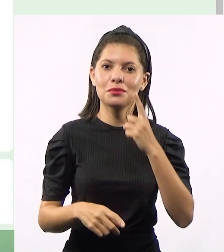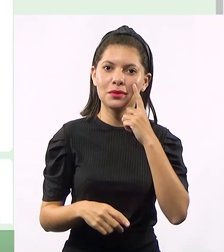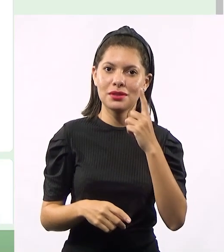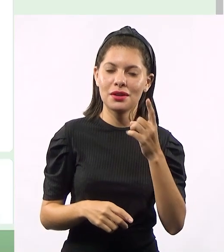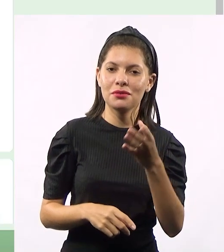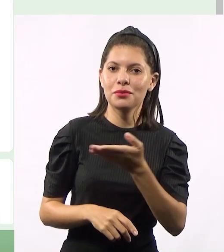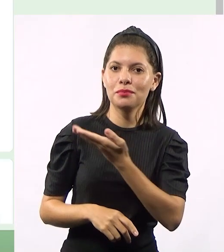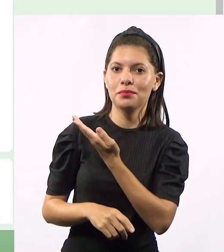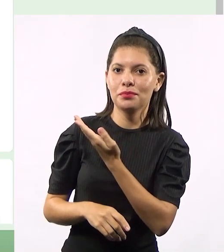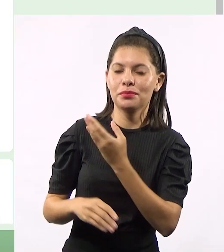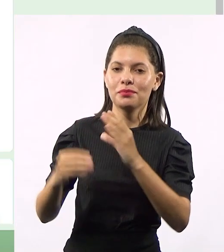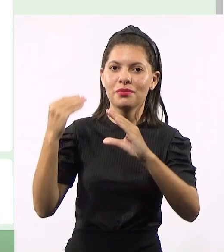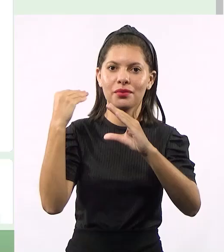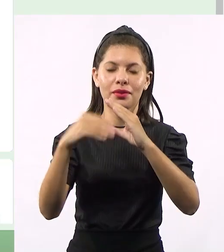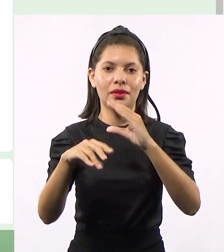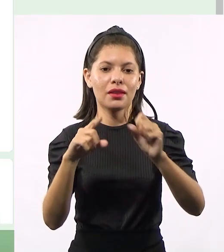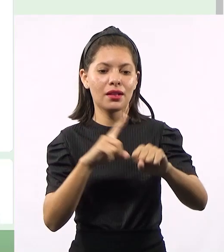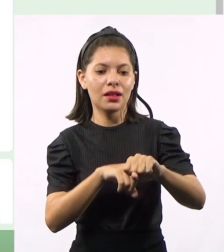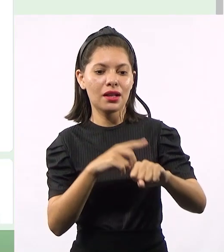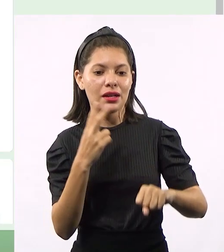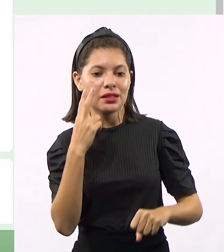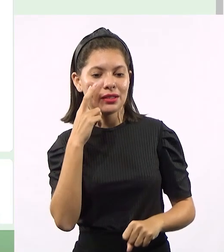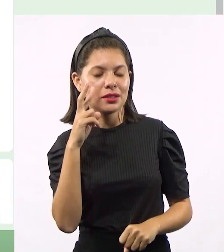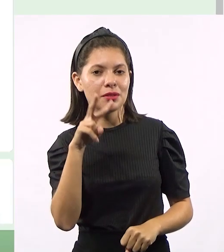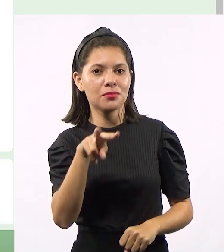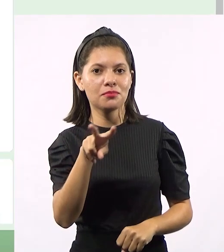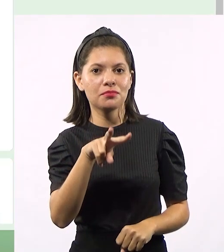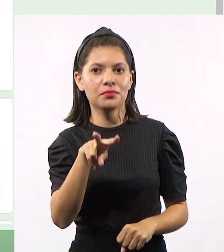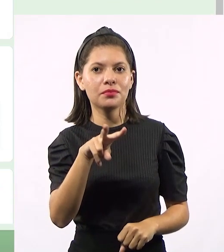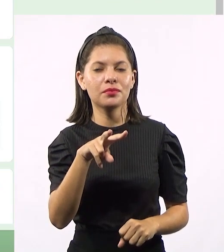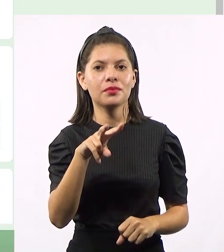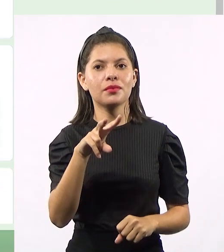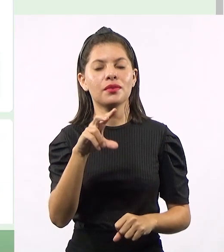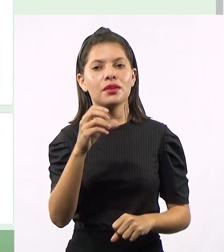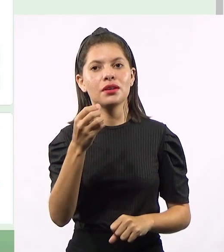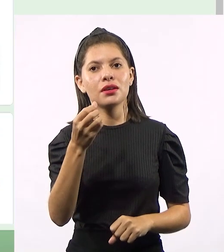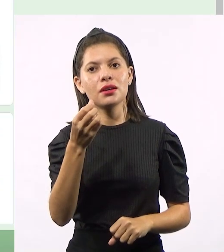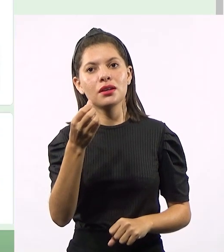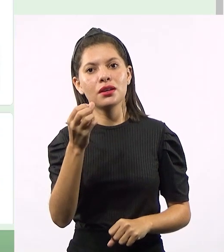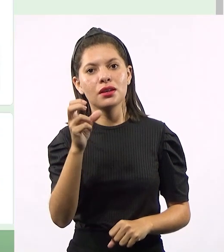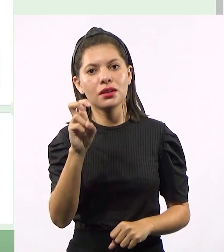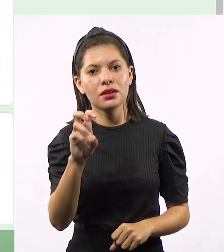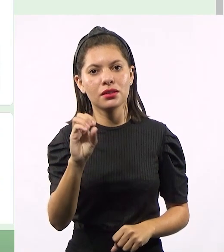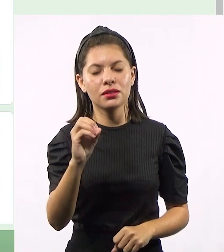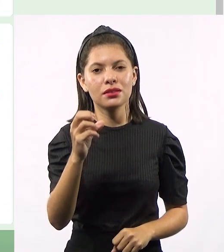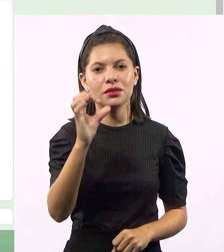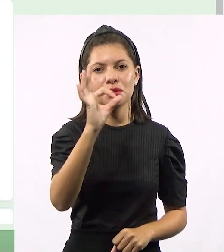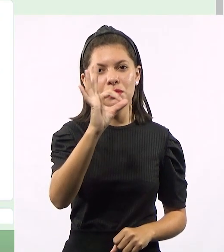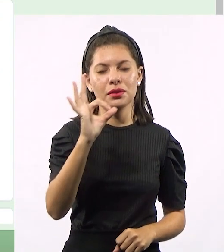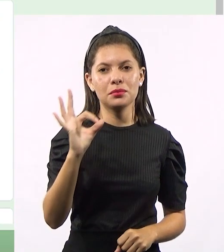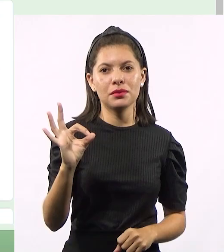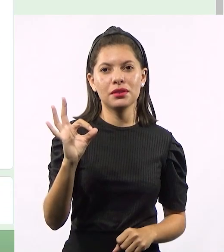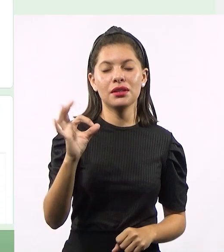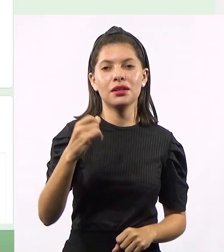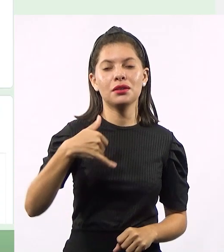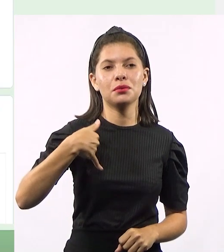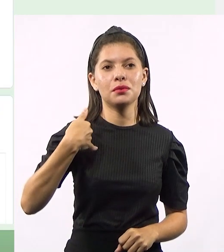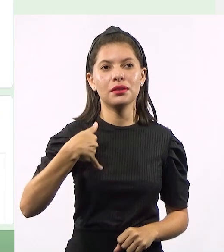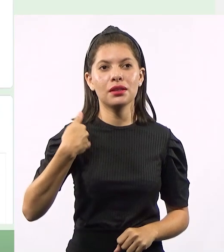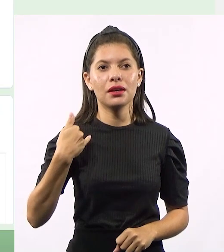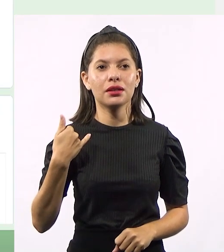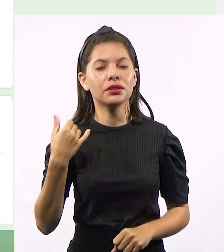que é tempo real. 50% com mestrado, 50% com graduação, idades 25 e